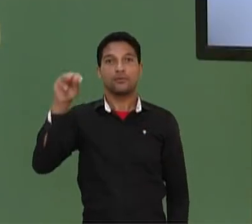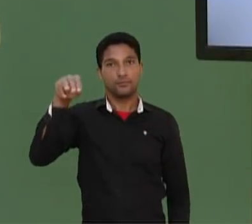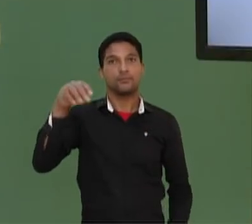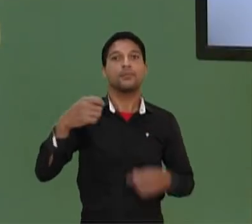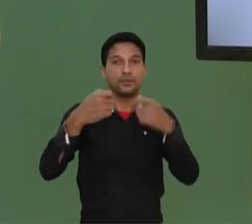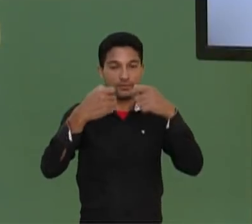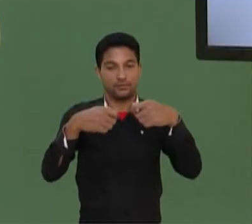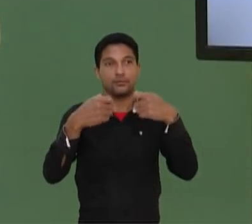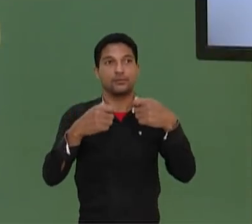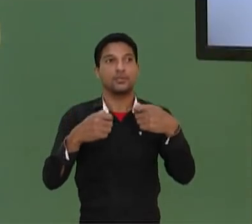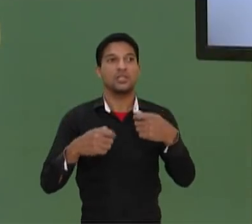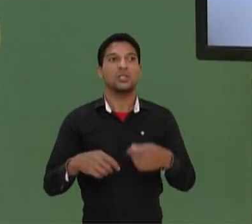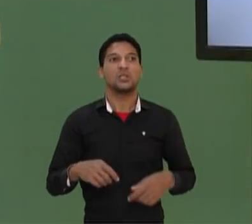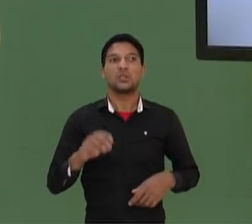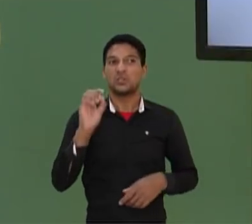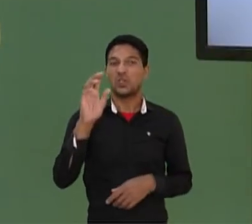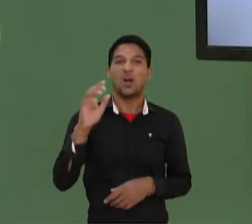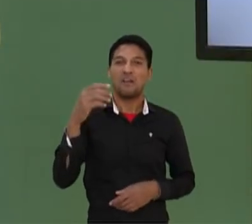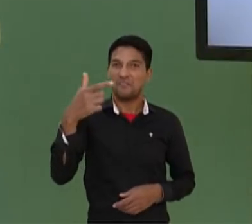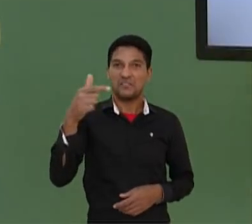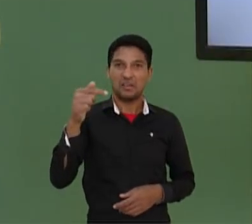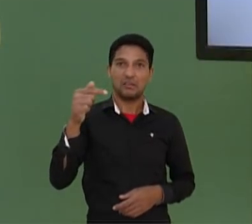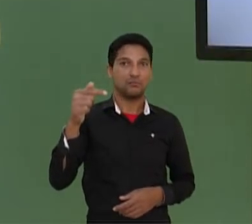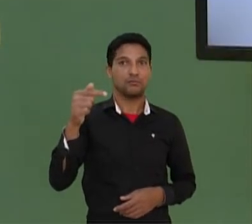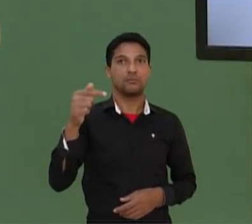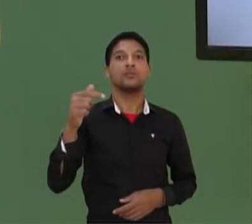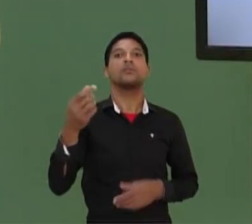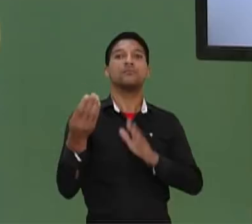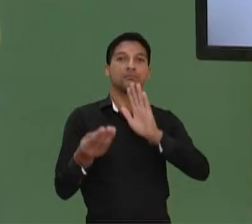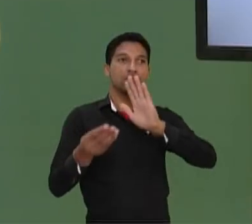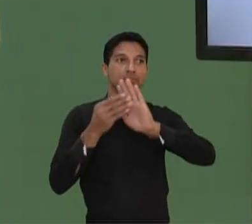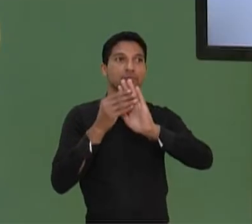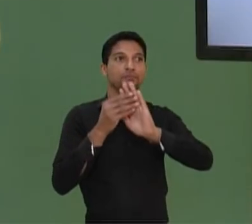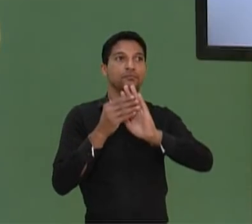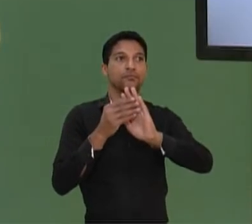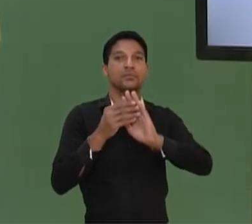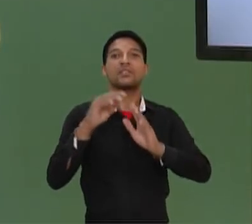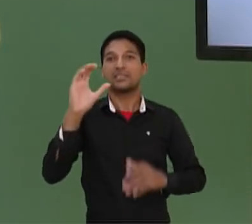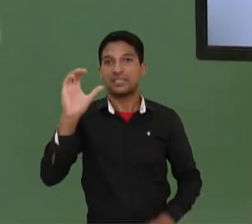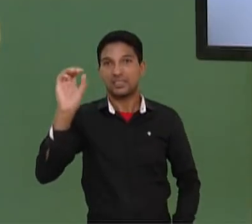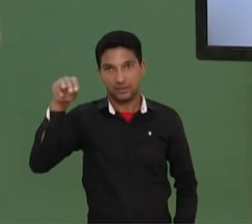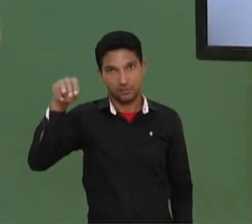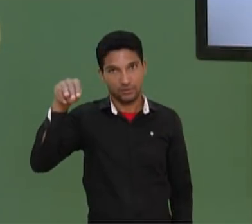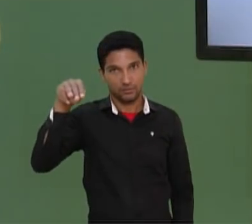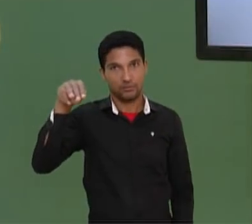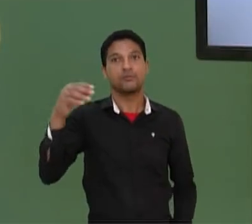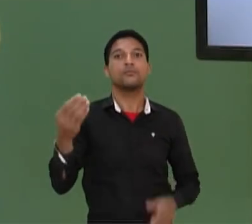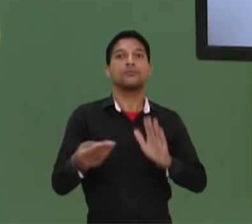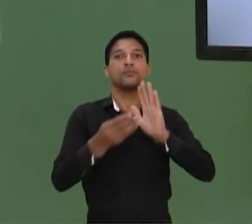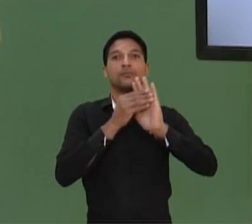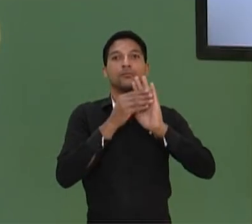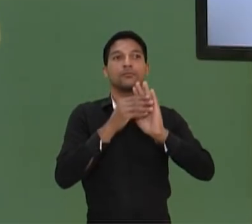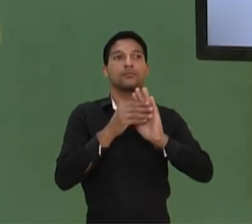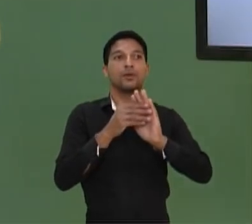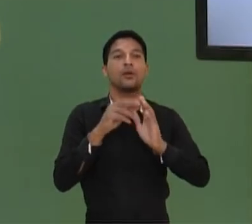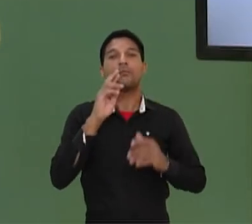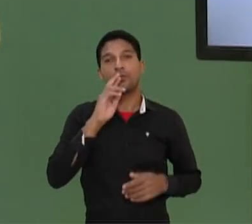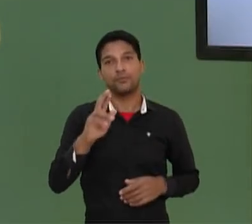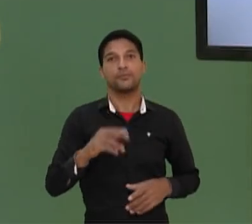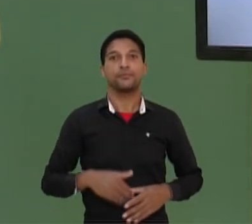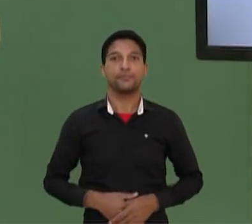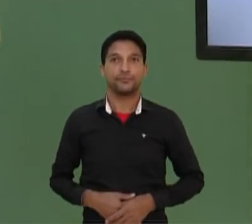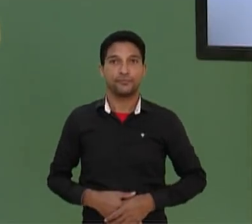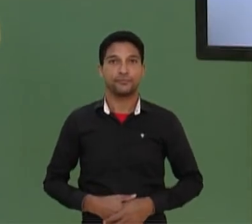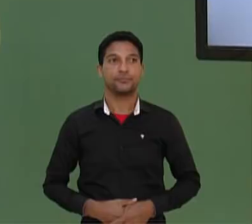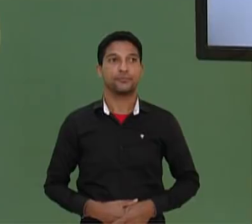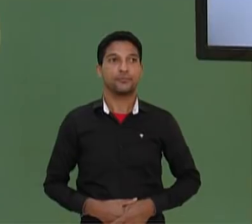Tá? Se eu só dissesse 30 e 24, beleza. Mas eu disse 30 centímetros e 24 centímetros. Então, a tua resposta, ela precisa